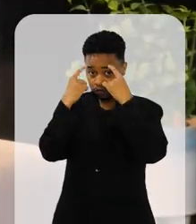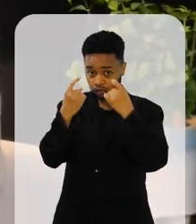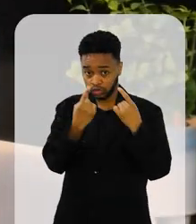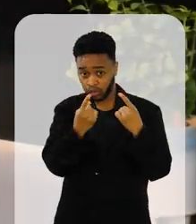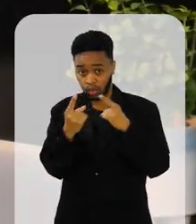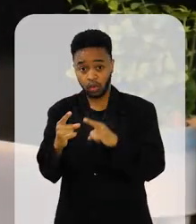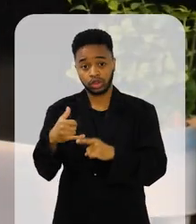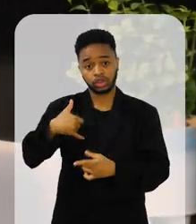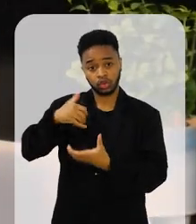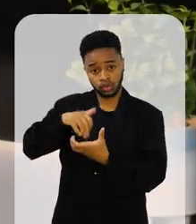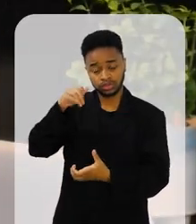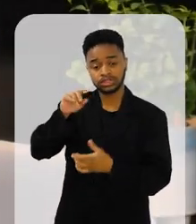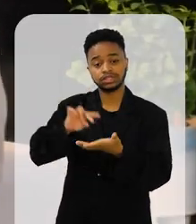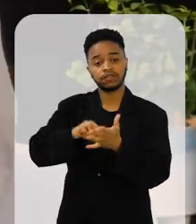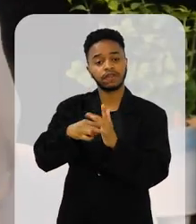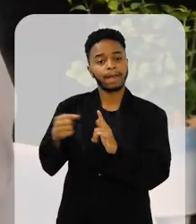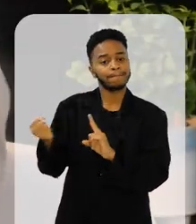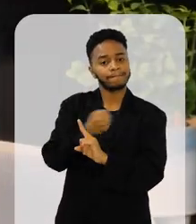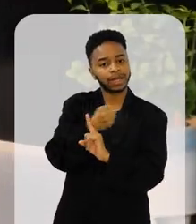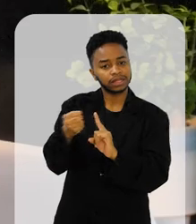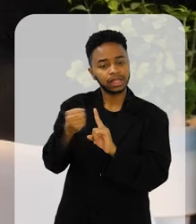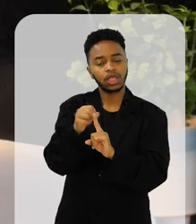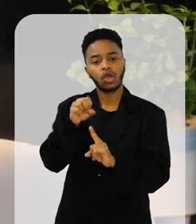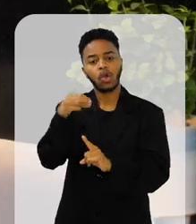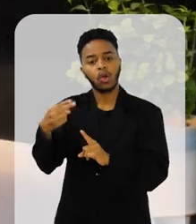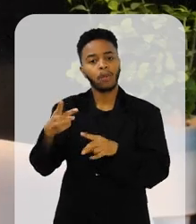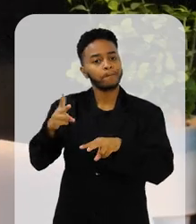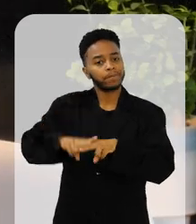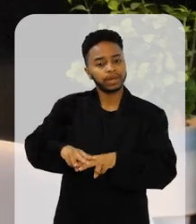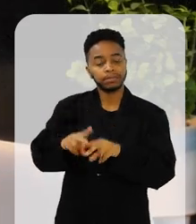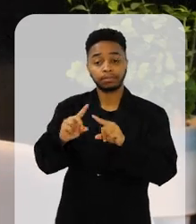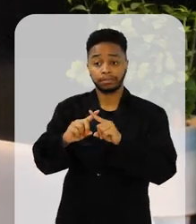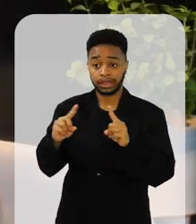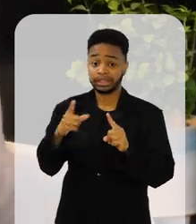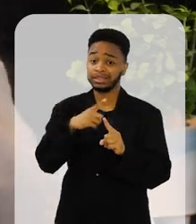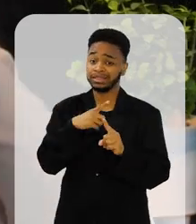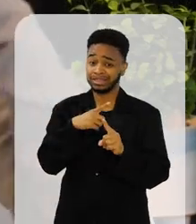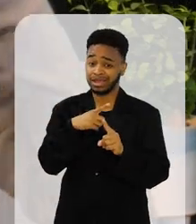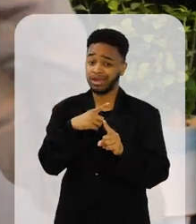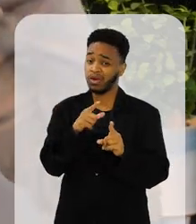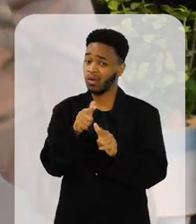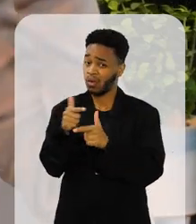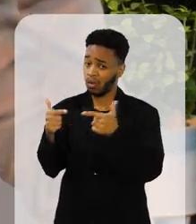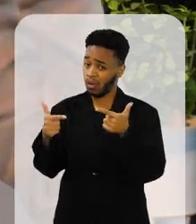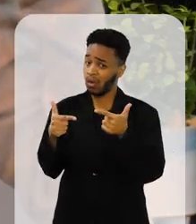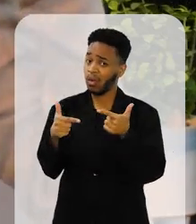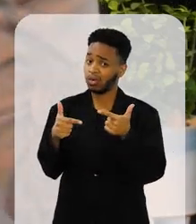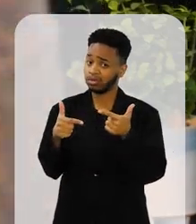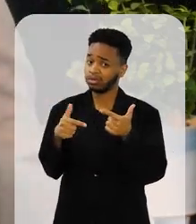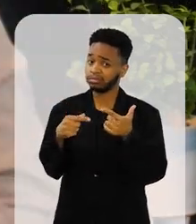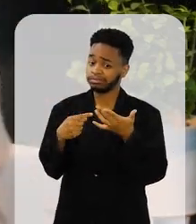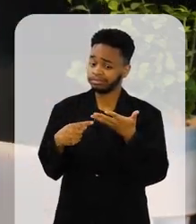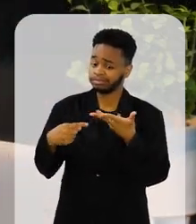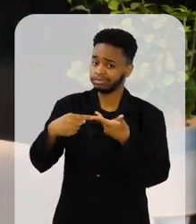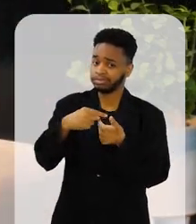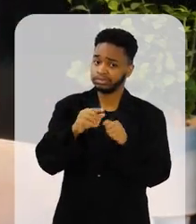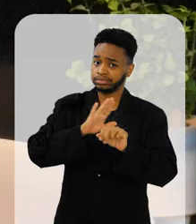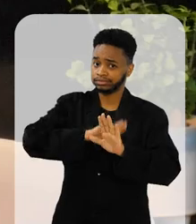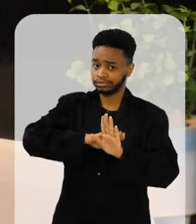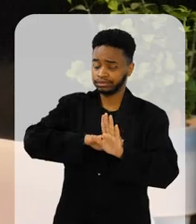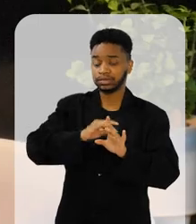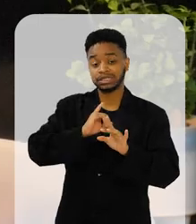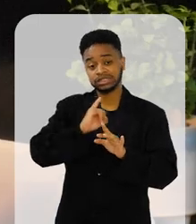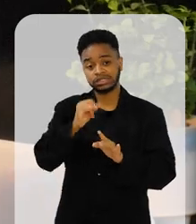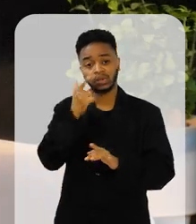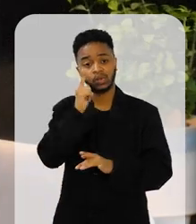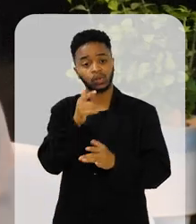idoso, bateu no idoso, deixou ele trancado. Mas existe, eu acho que existe muita coisa além. Então, se a senhora puder